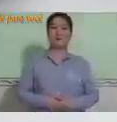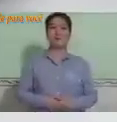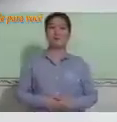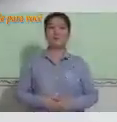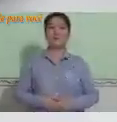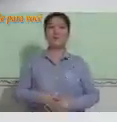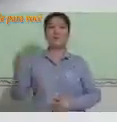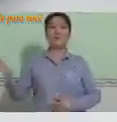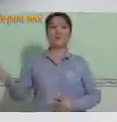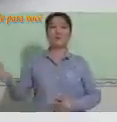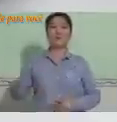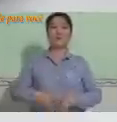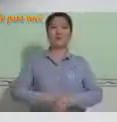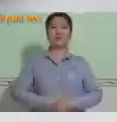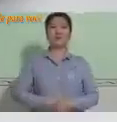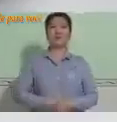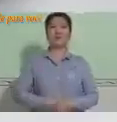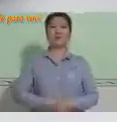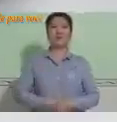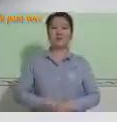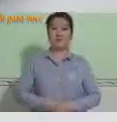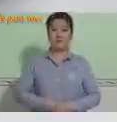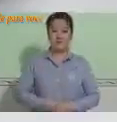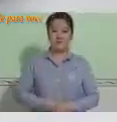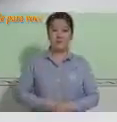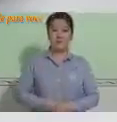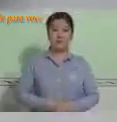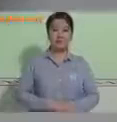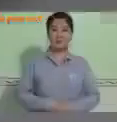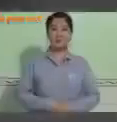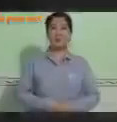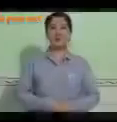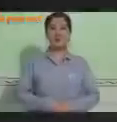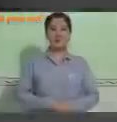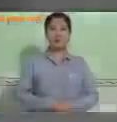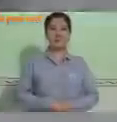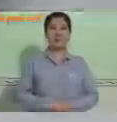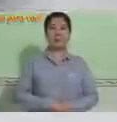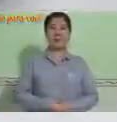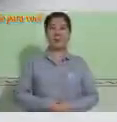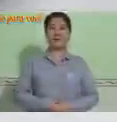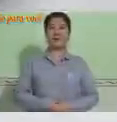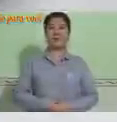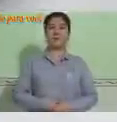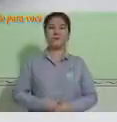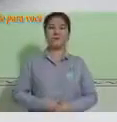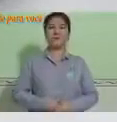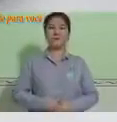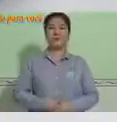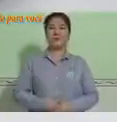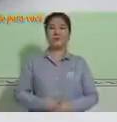A beber bastante água diariamente ajuda a emagrecer porque diminui o apetite e melhora o trânsito intestinal,